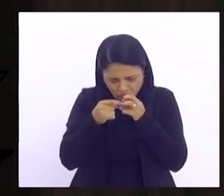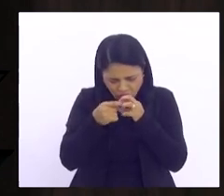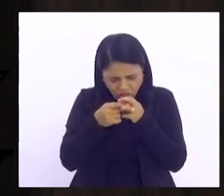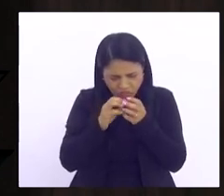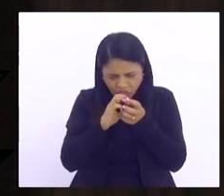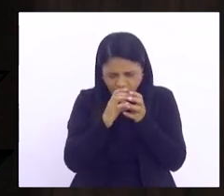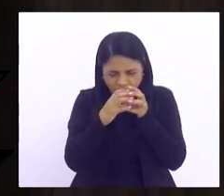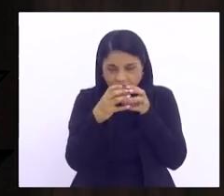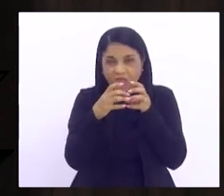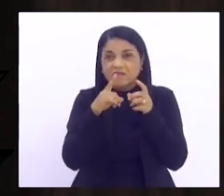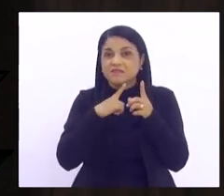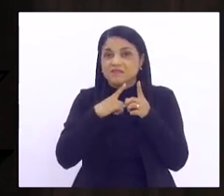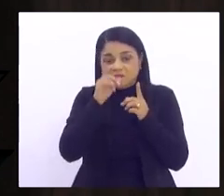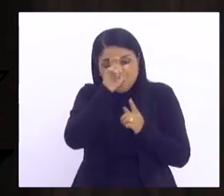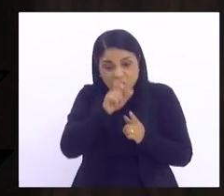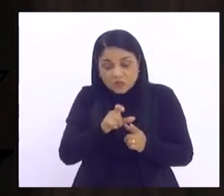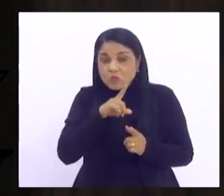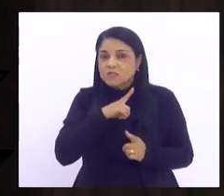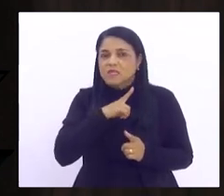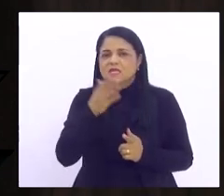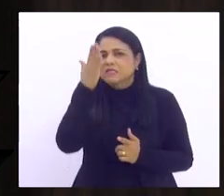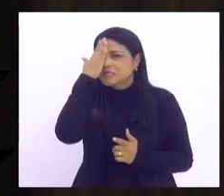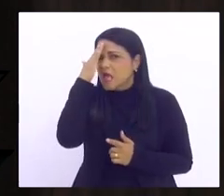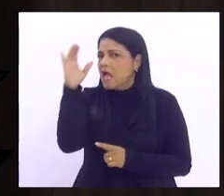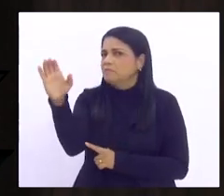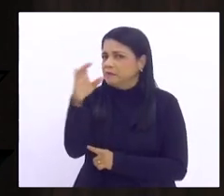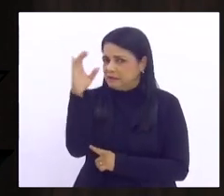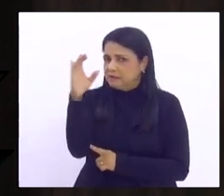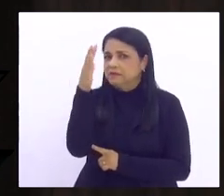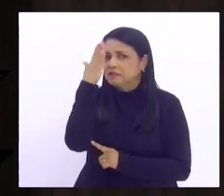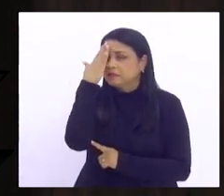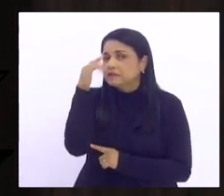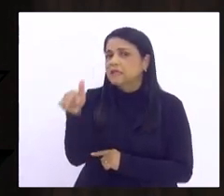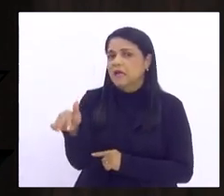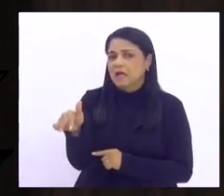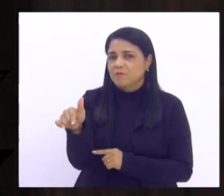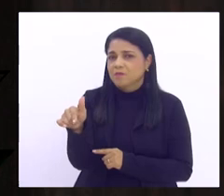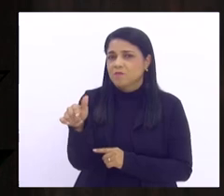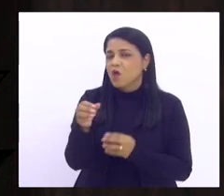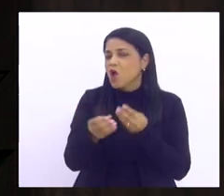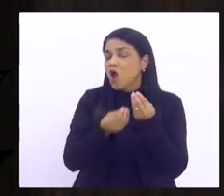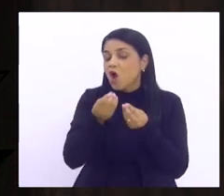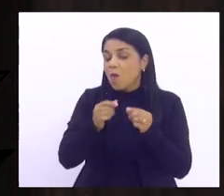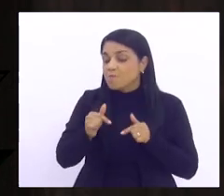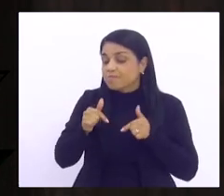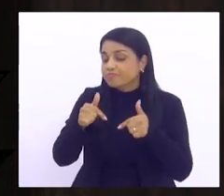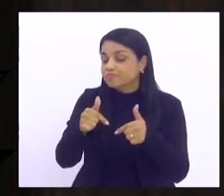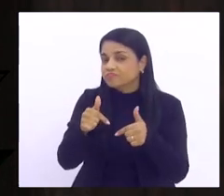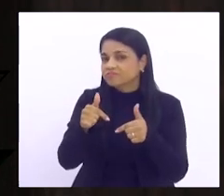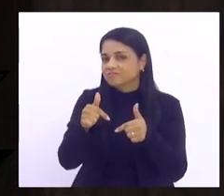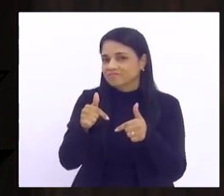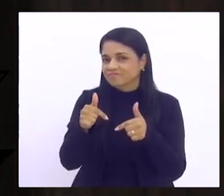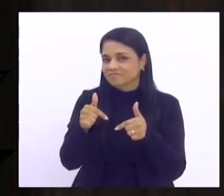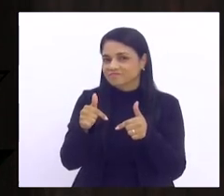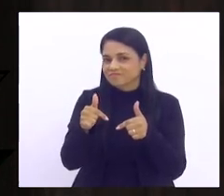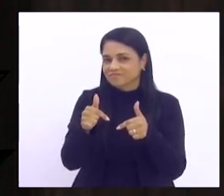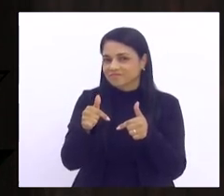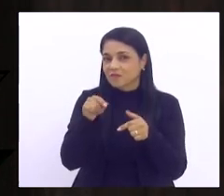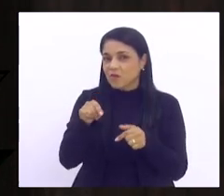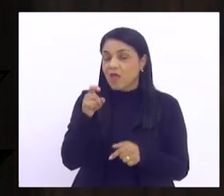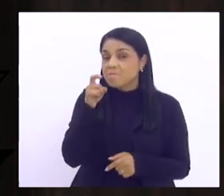uma pessoa, ali tem uma pessoa. Eles sabem. Mas aí, qual é o modus operandi que eles adotam? O da